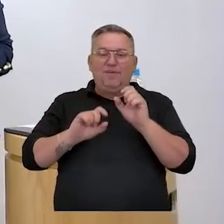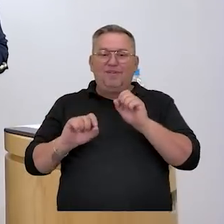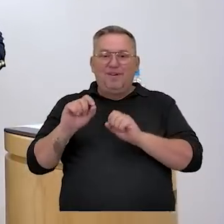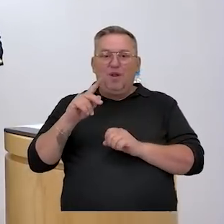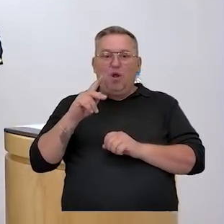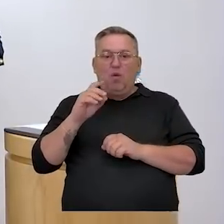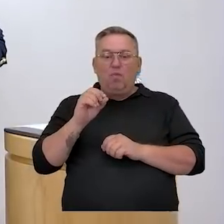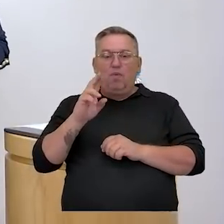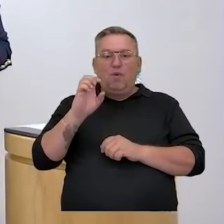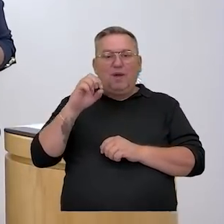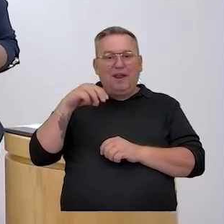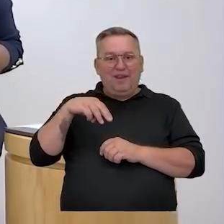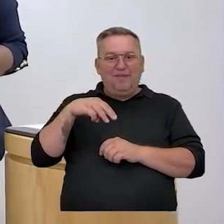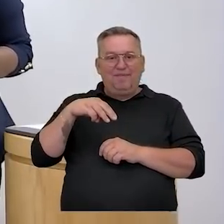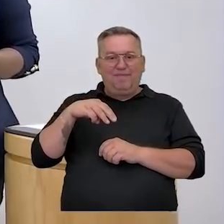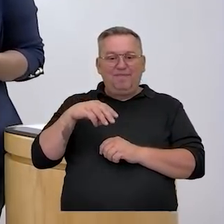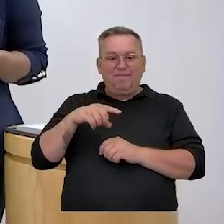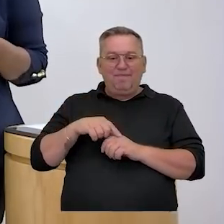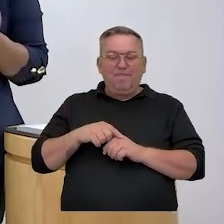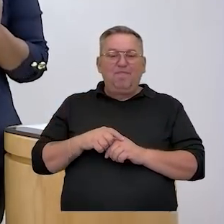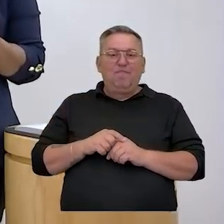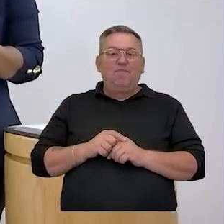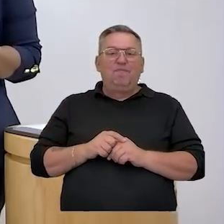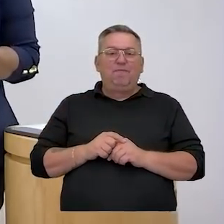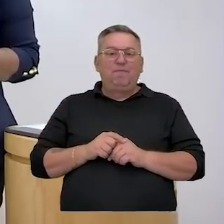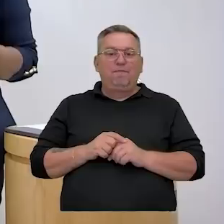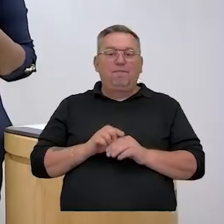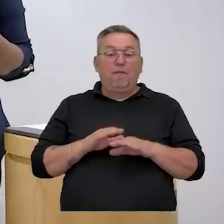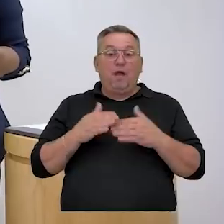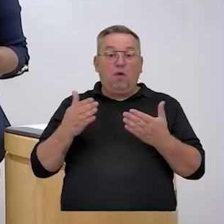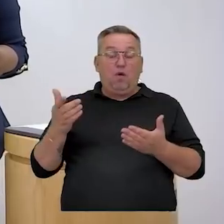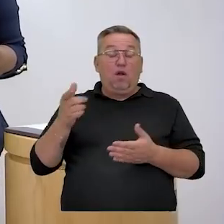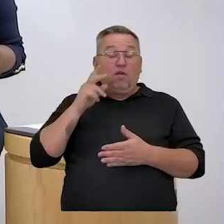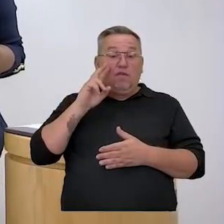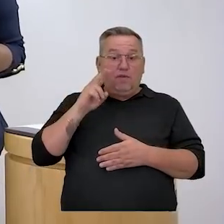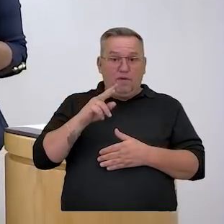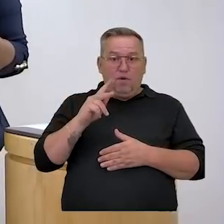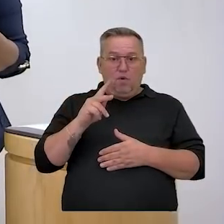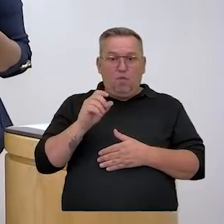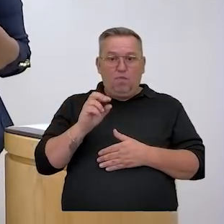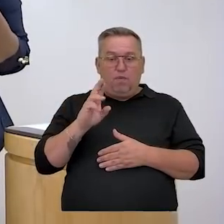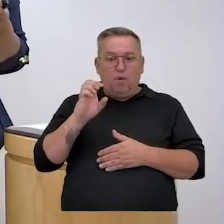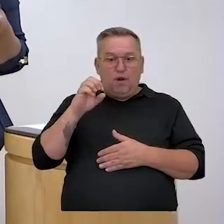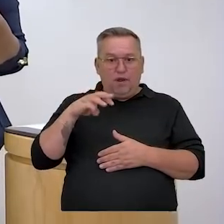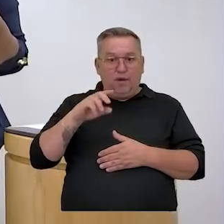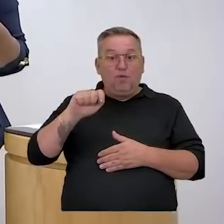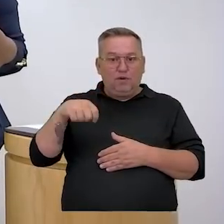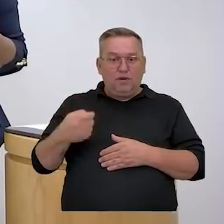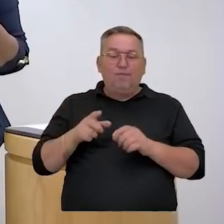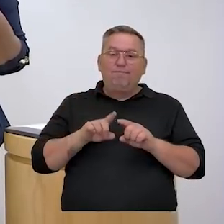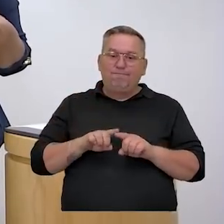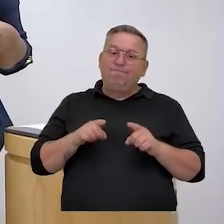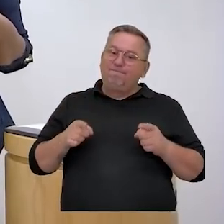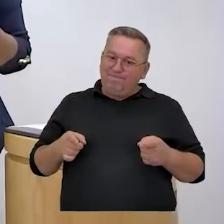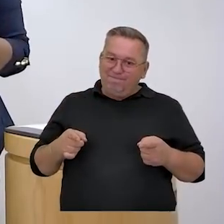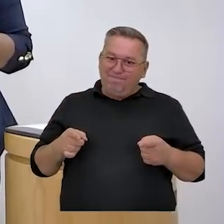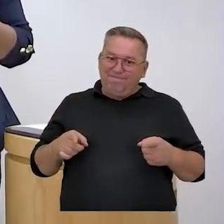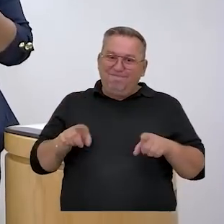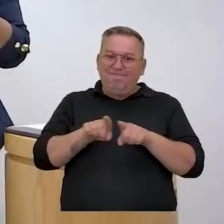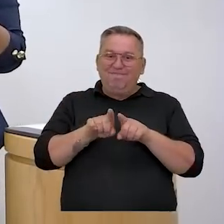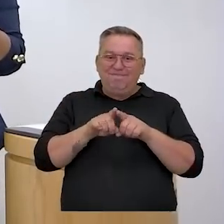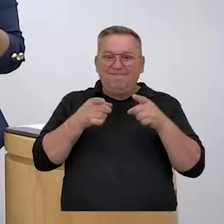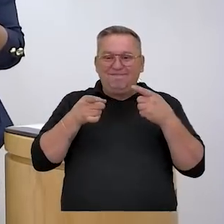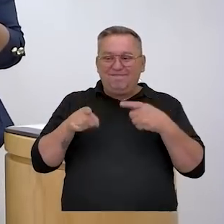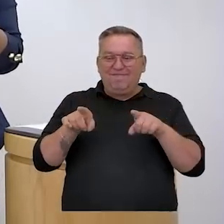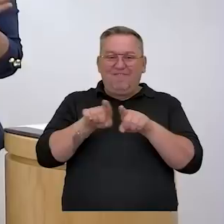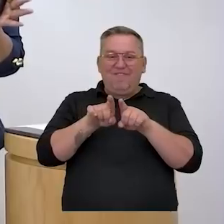porém. Achei interessante. Aí algumas explicações. Então, nós vamos ver o porém também. porém também dá a ideia dessa adversidade, né?